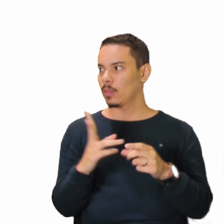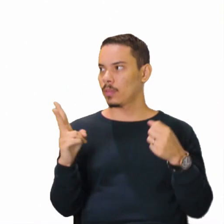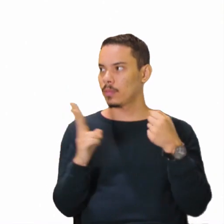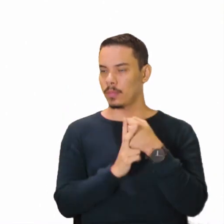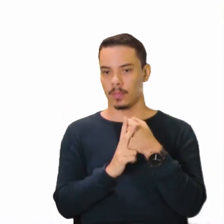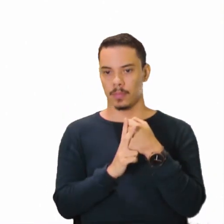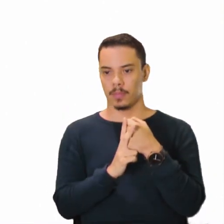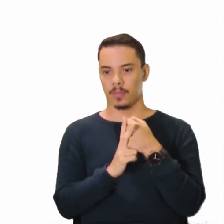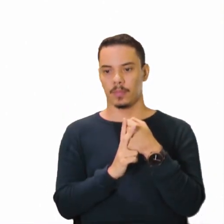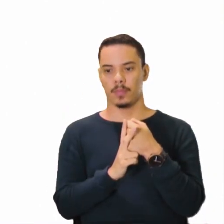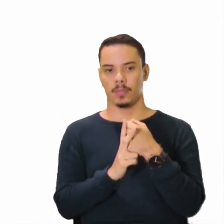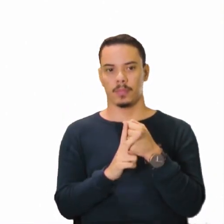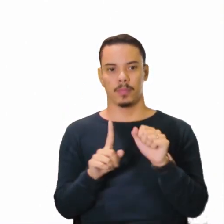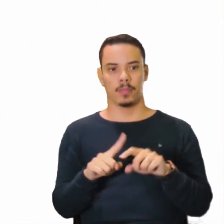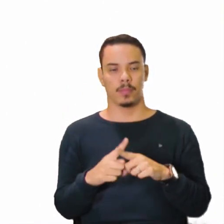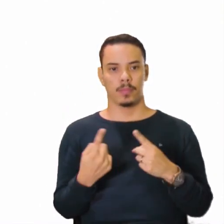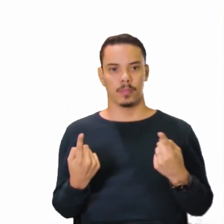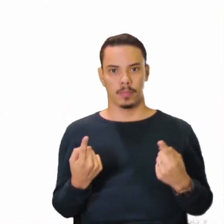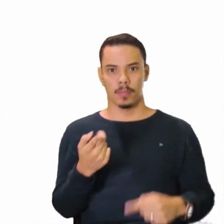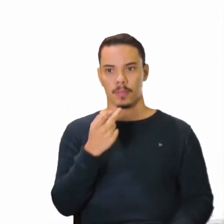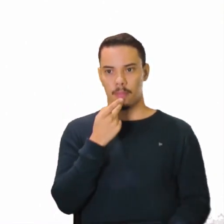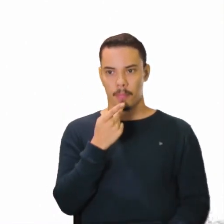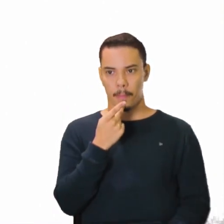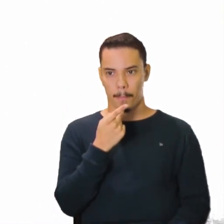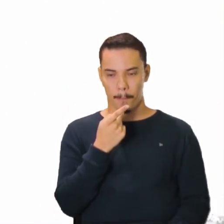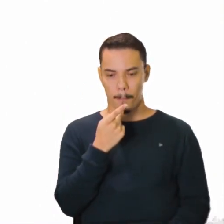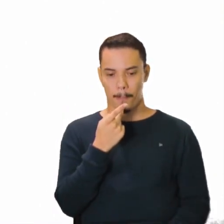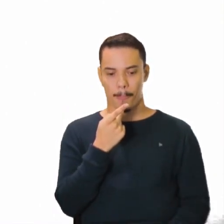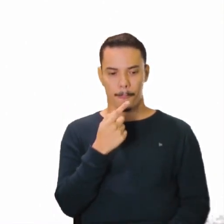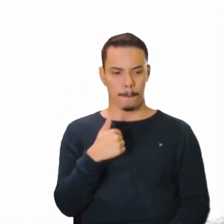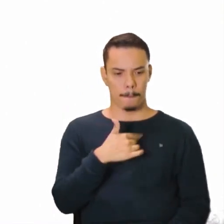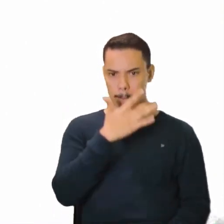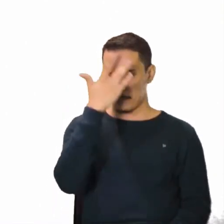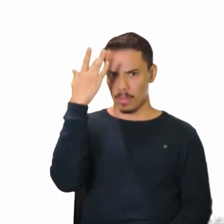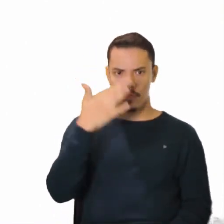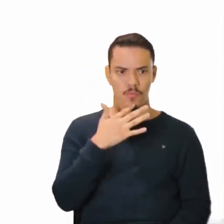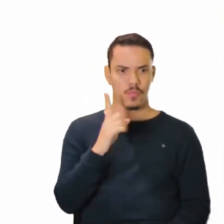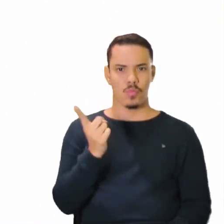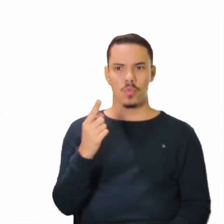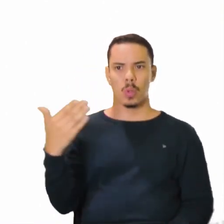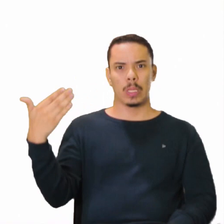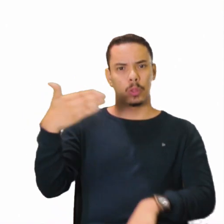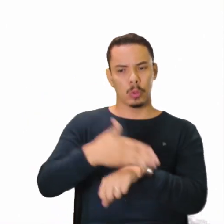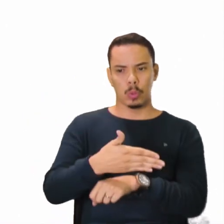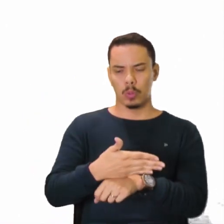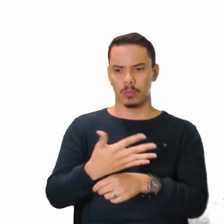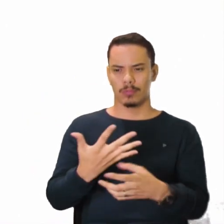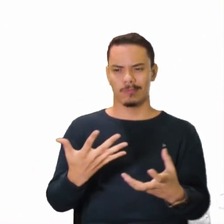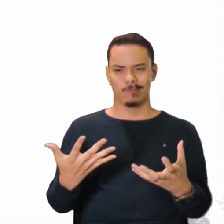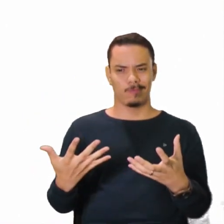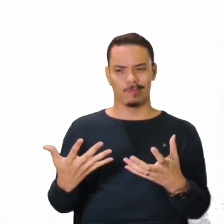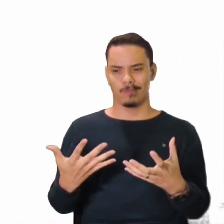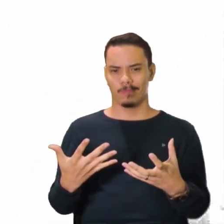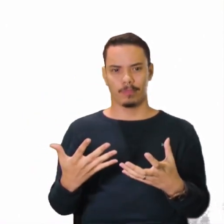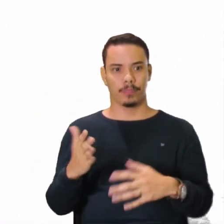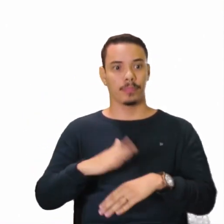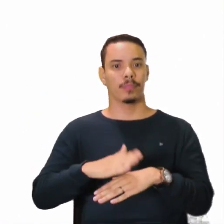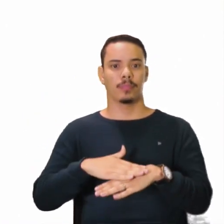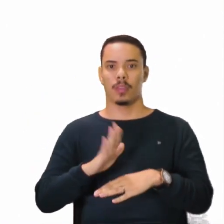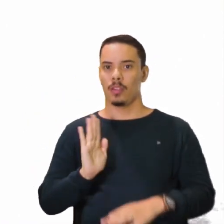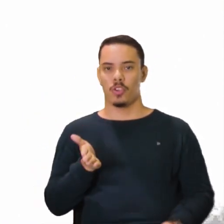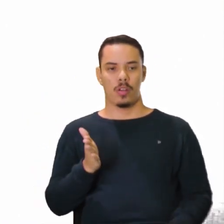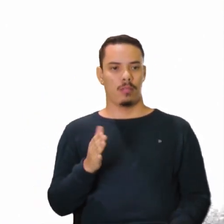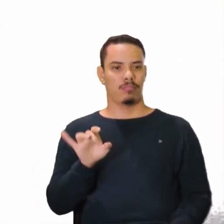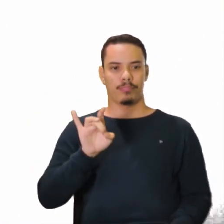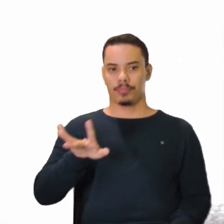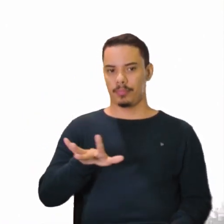verbo? Direto, mas assim, quando ele fala bem assim, um desconhecido entrou. Quando fala entrou, já vai o quê? A ação. Então essa daí